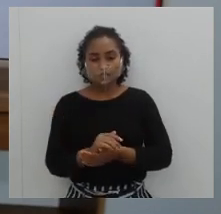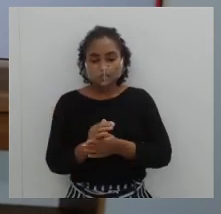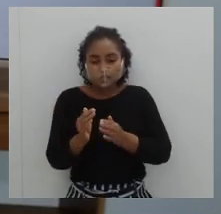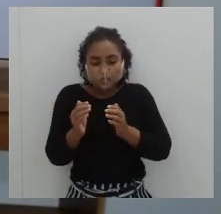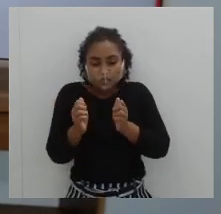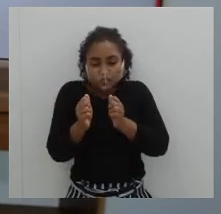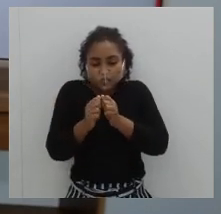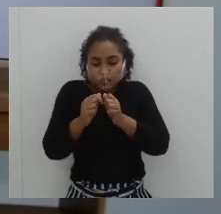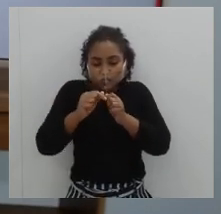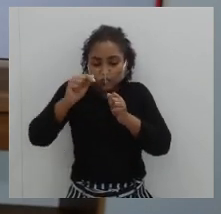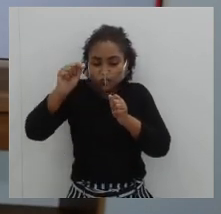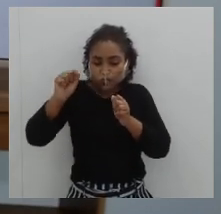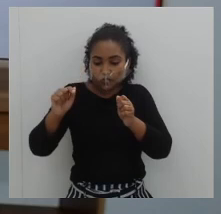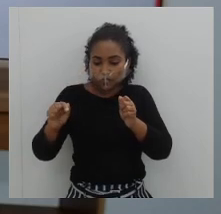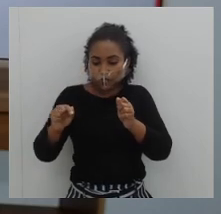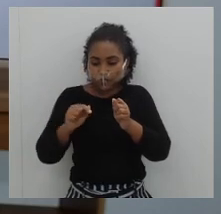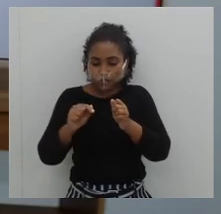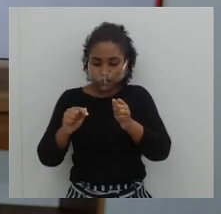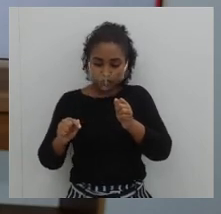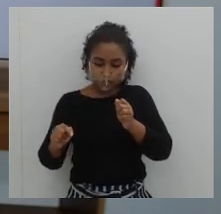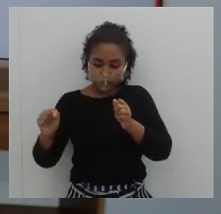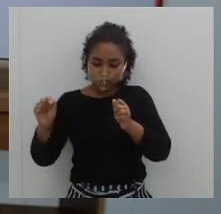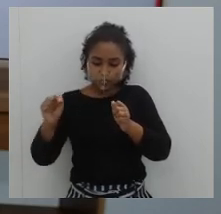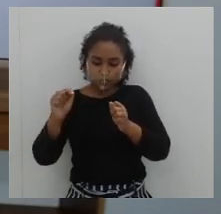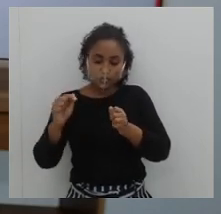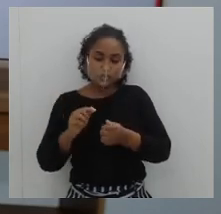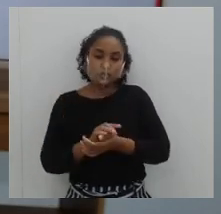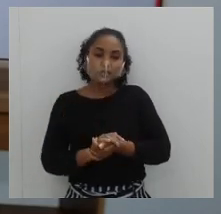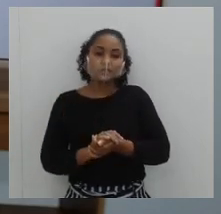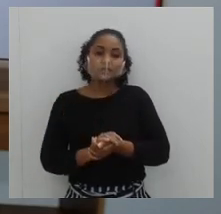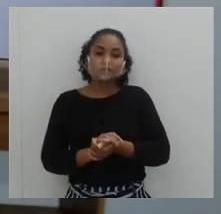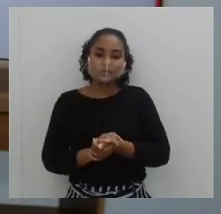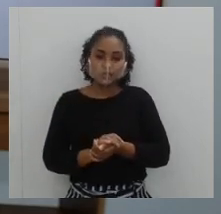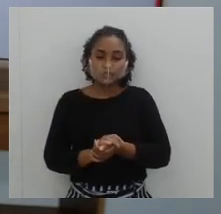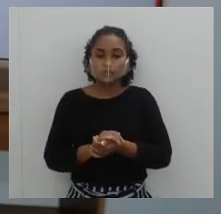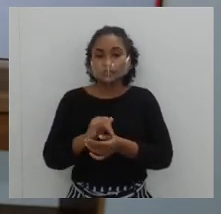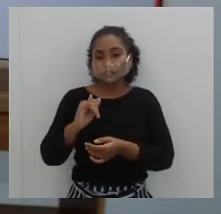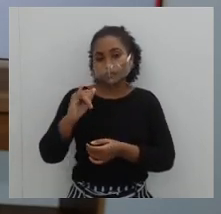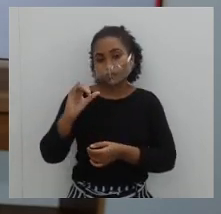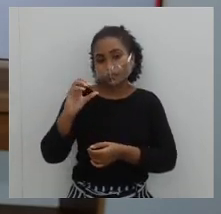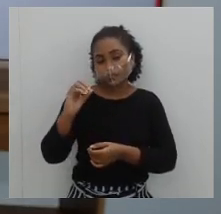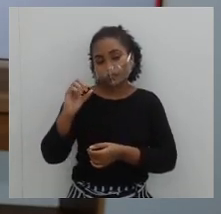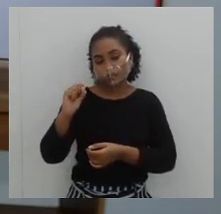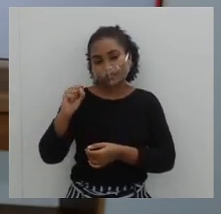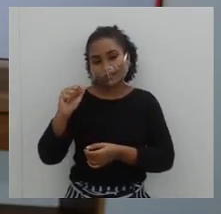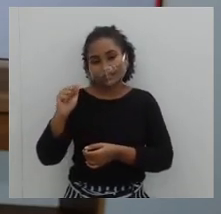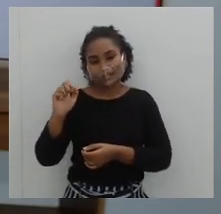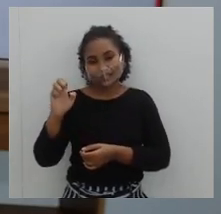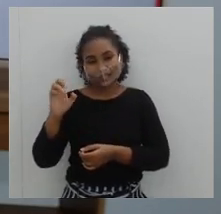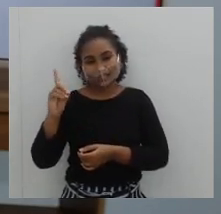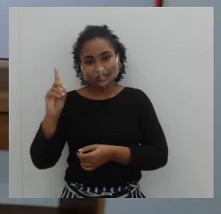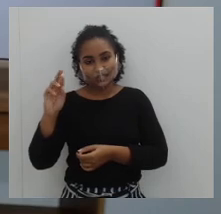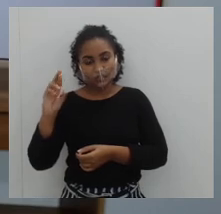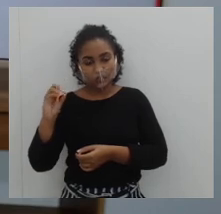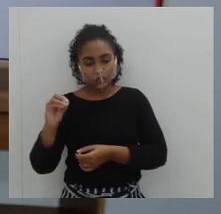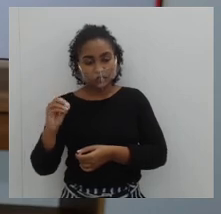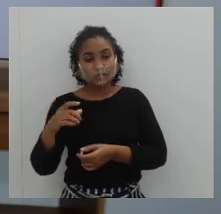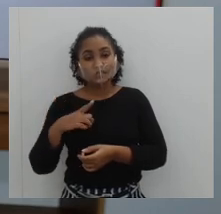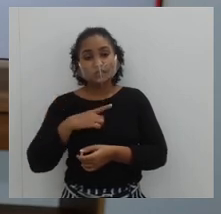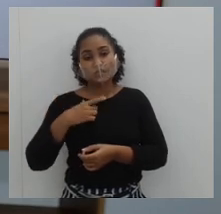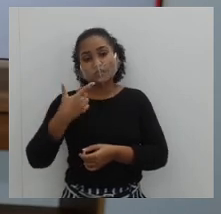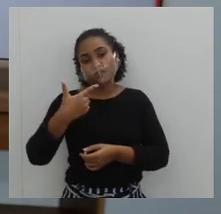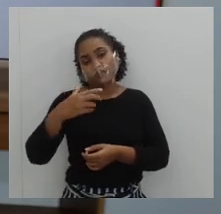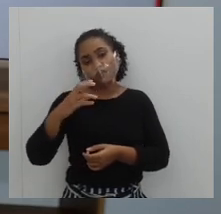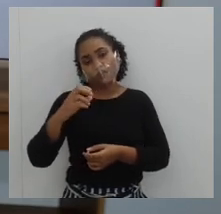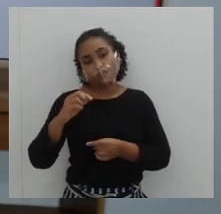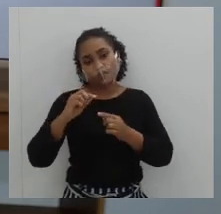unidos para formar o octaedro. O icosaedro, eu tenho 20